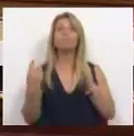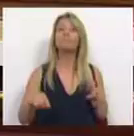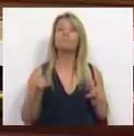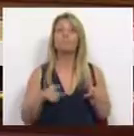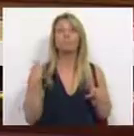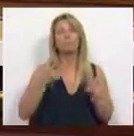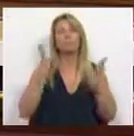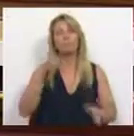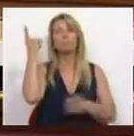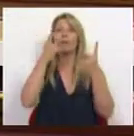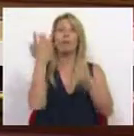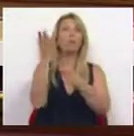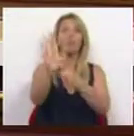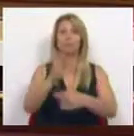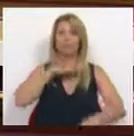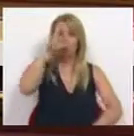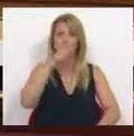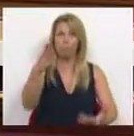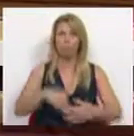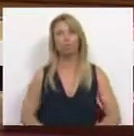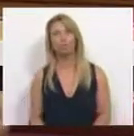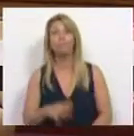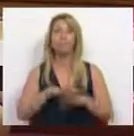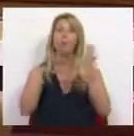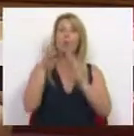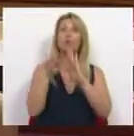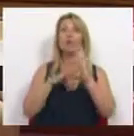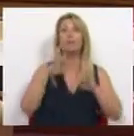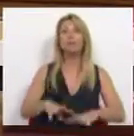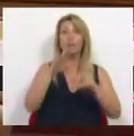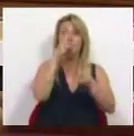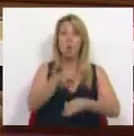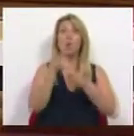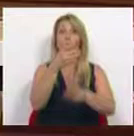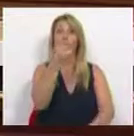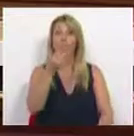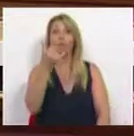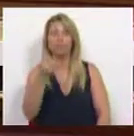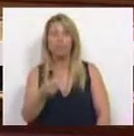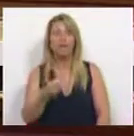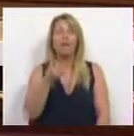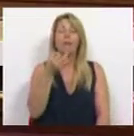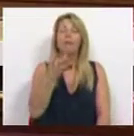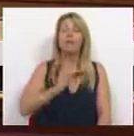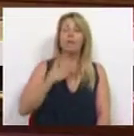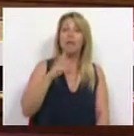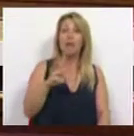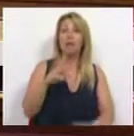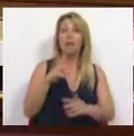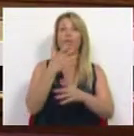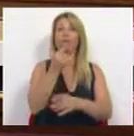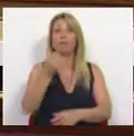também temos que ter em conta. Por exemplo, Sr. Ministro, o facto do Programa de Desenvolvimento Rural 2020, o PDR 2020, não ter